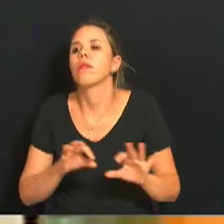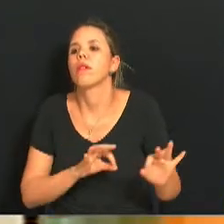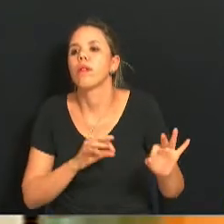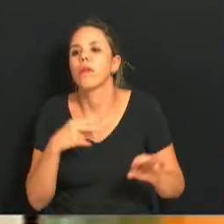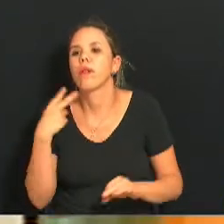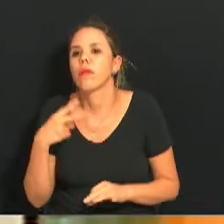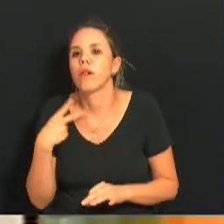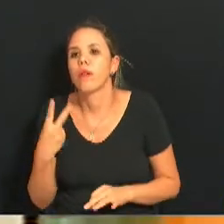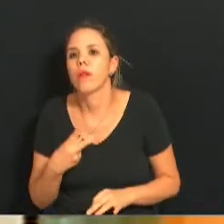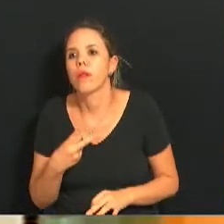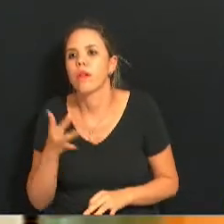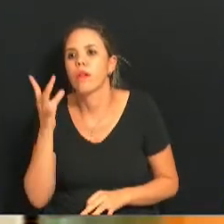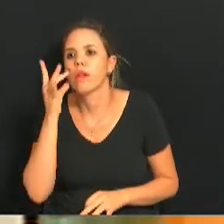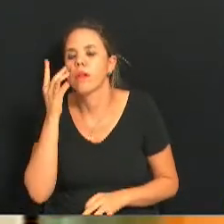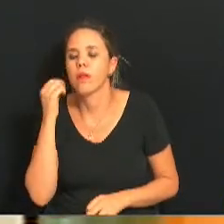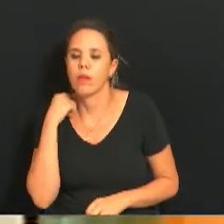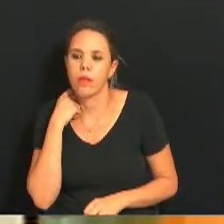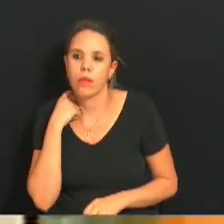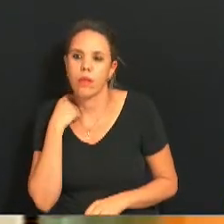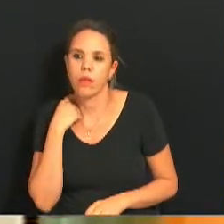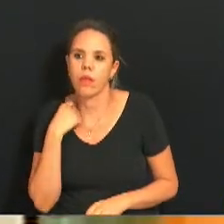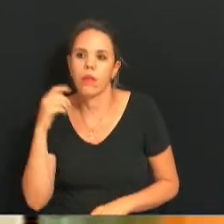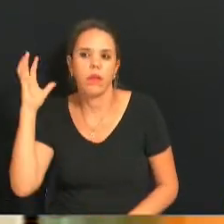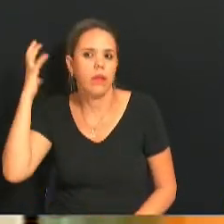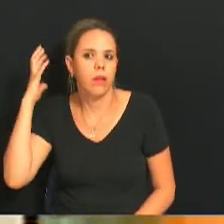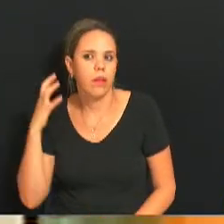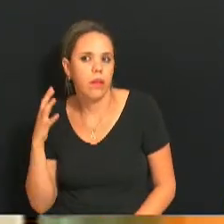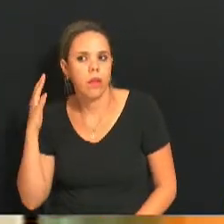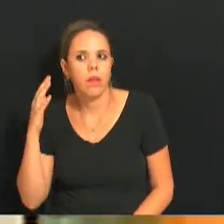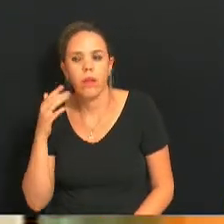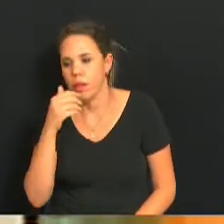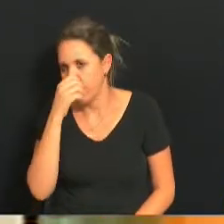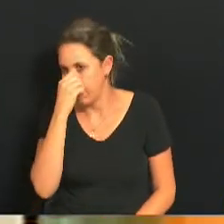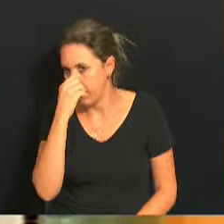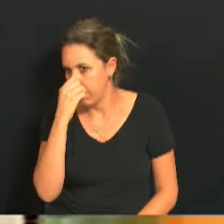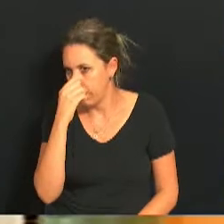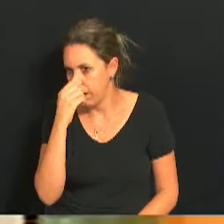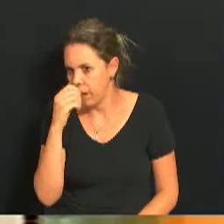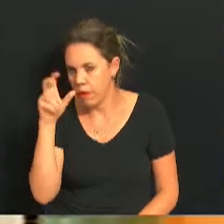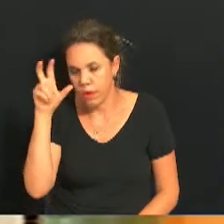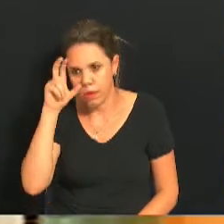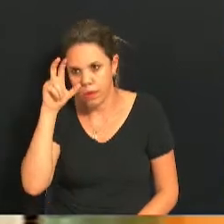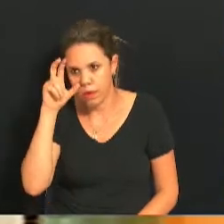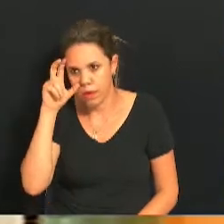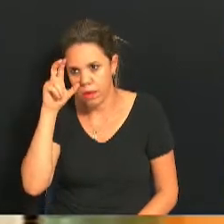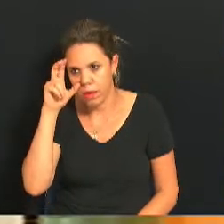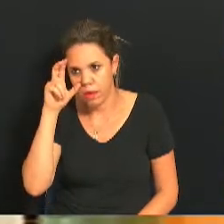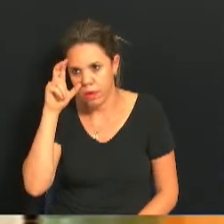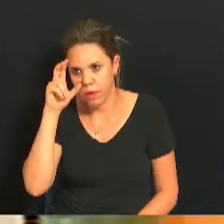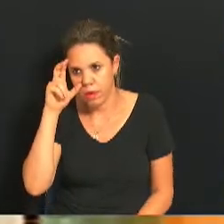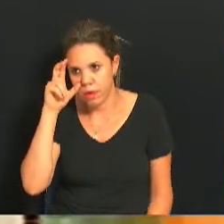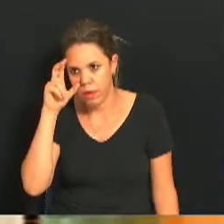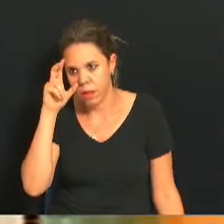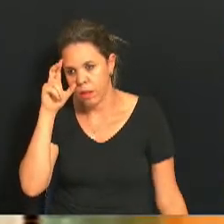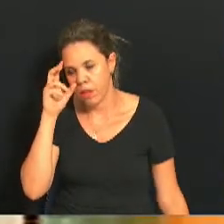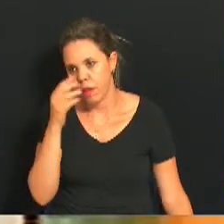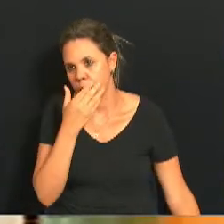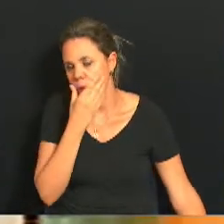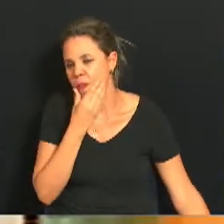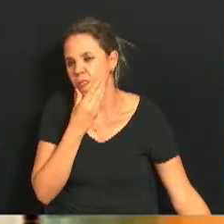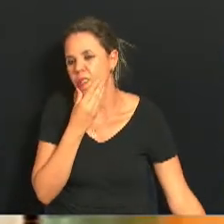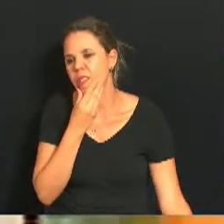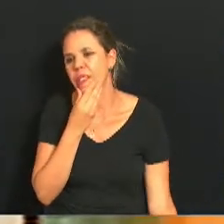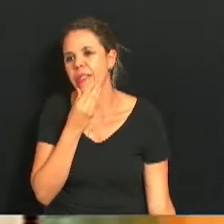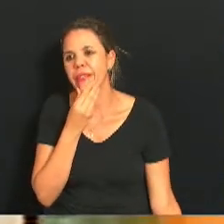vereadores estão representa a quinta para isto ao Vereador Carlinhos camelo EA operador